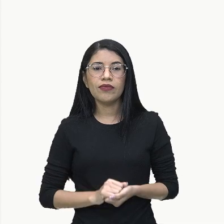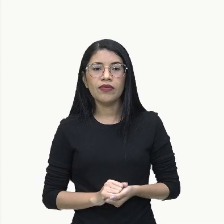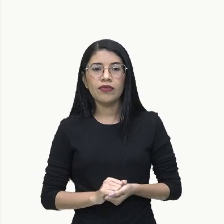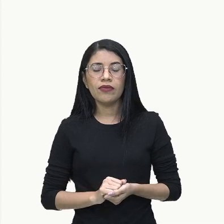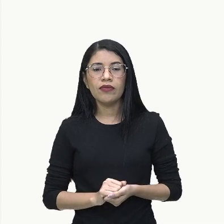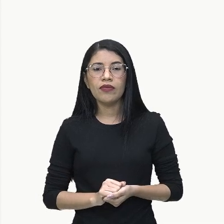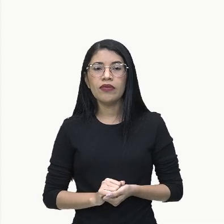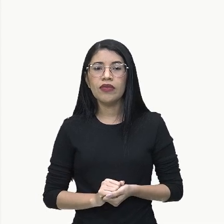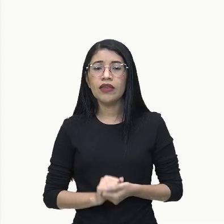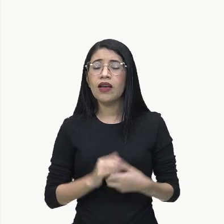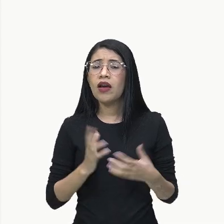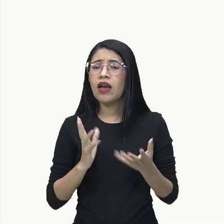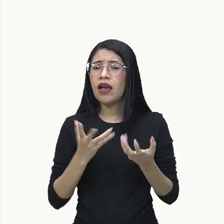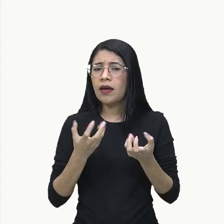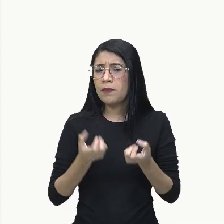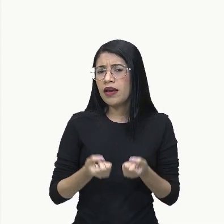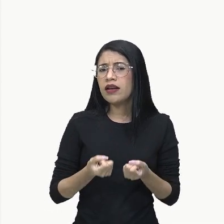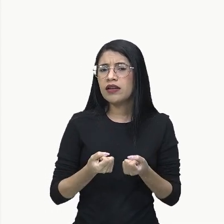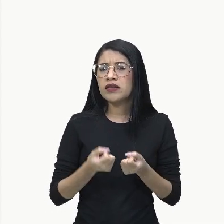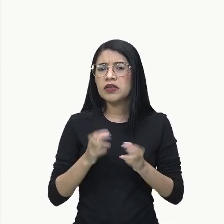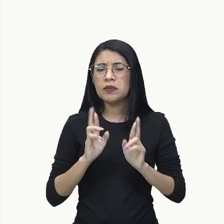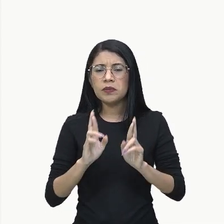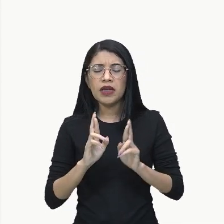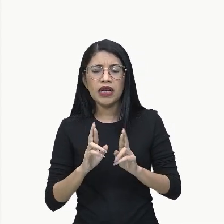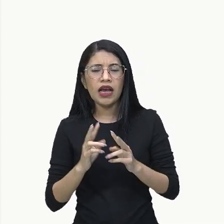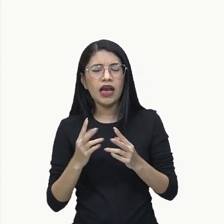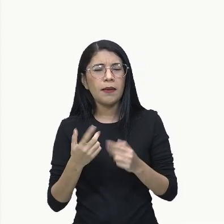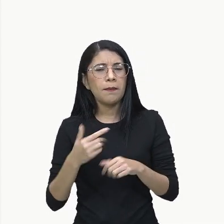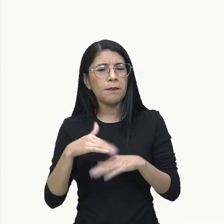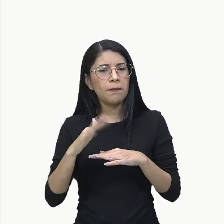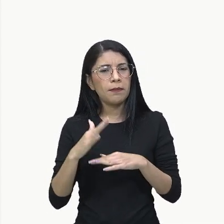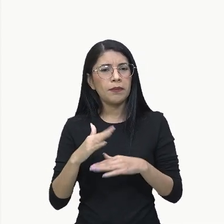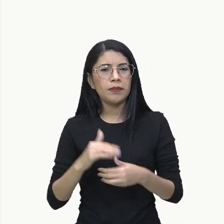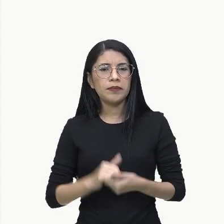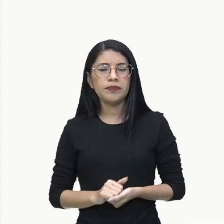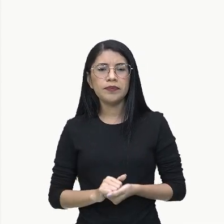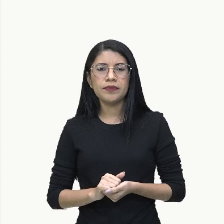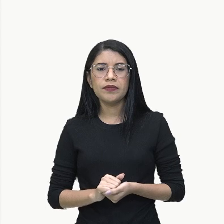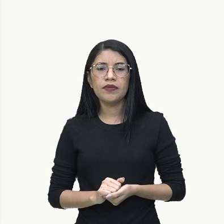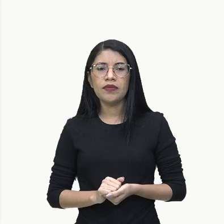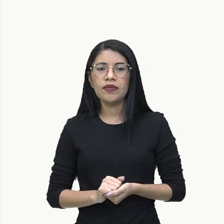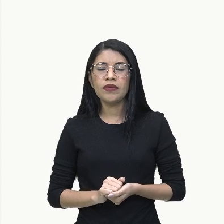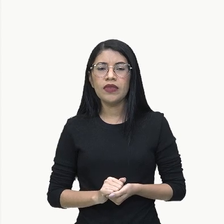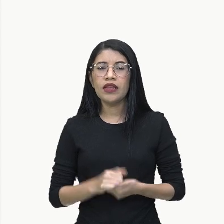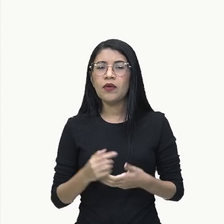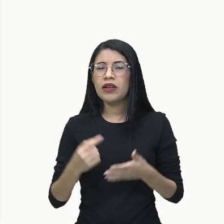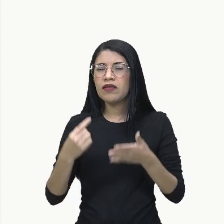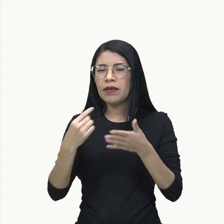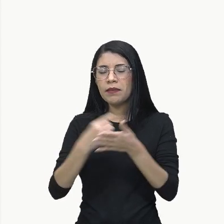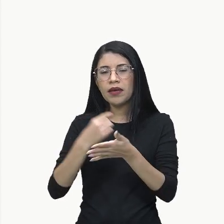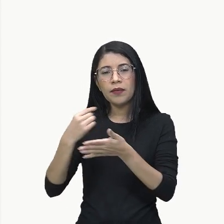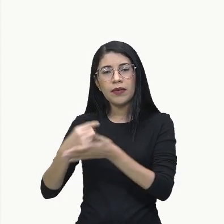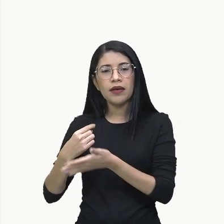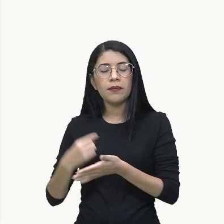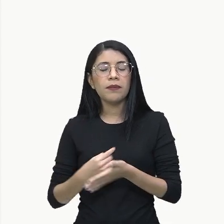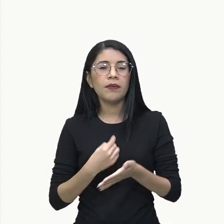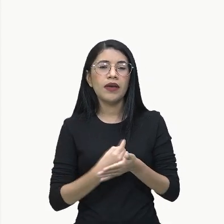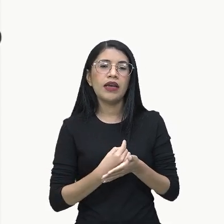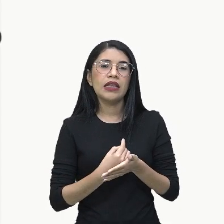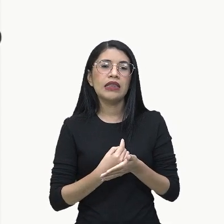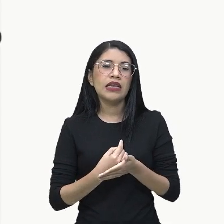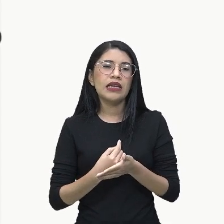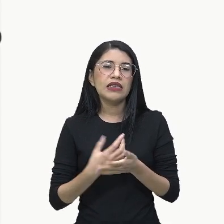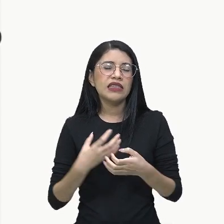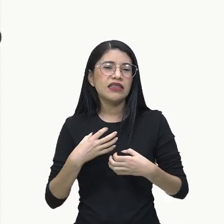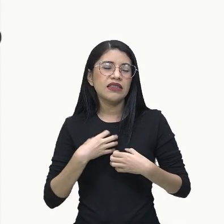segue, mereço esperar mais do que os outros, eu? Né? Ele vai se questionando e sempre talvez até num tom